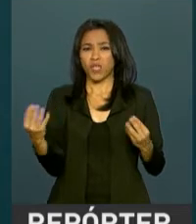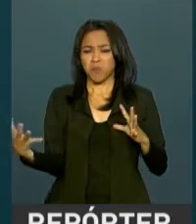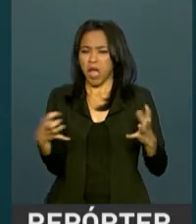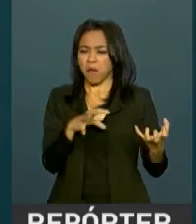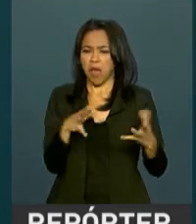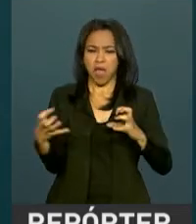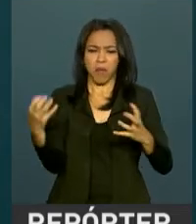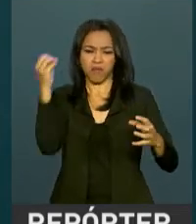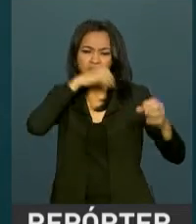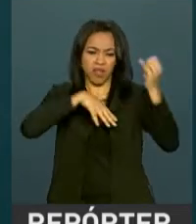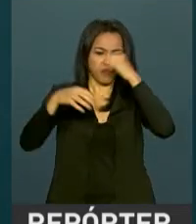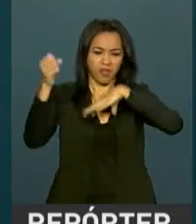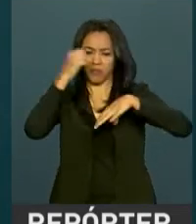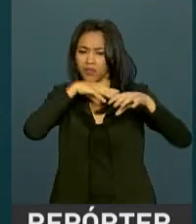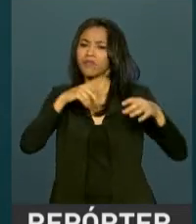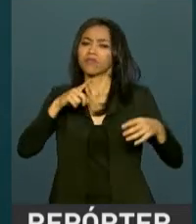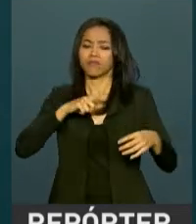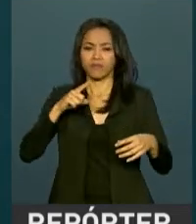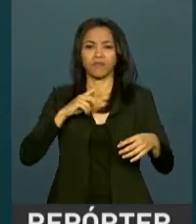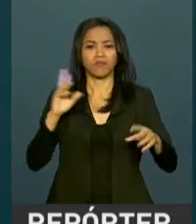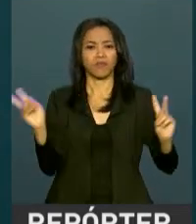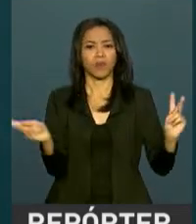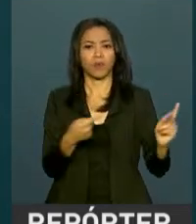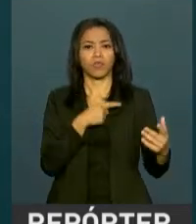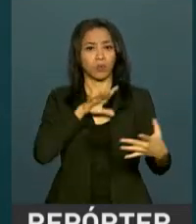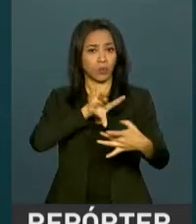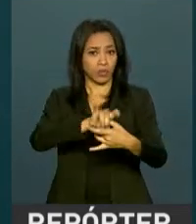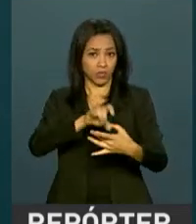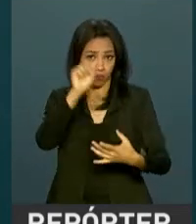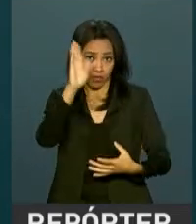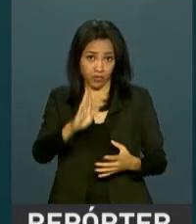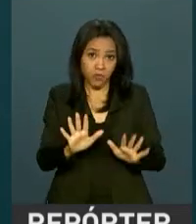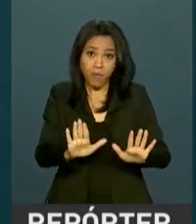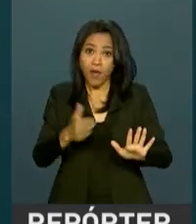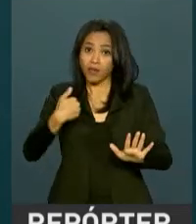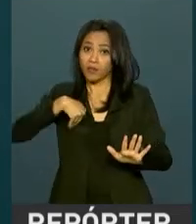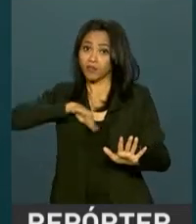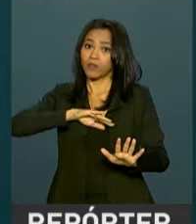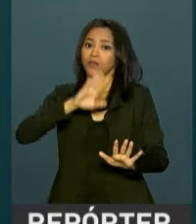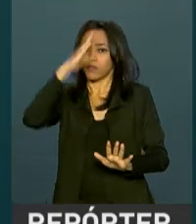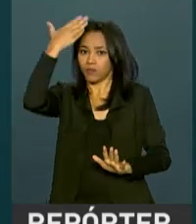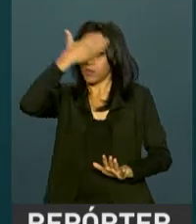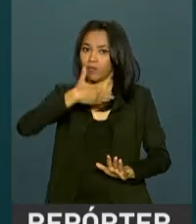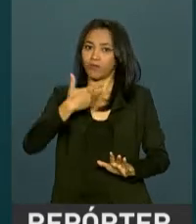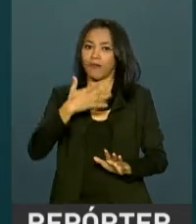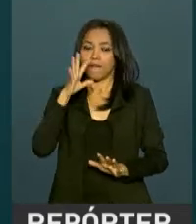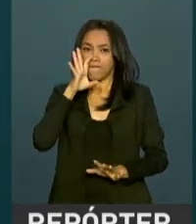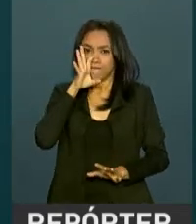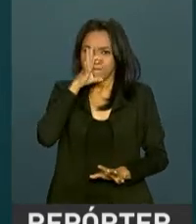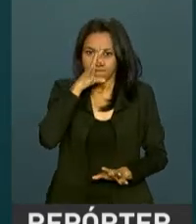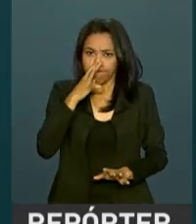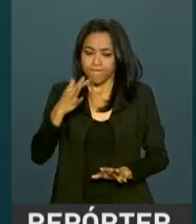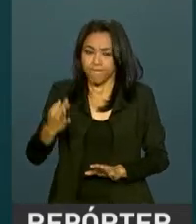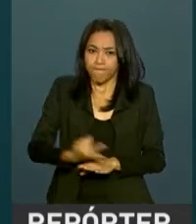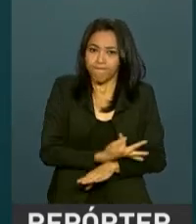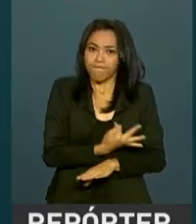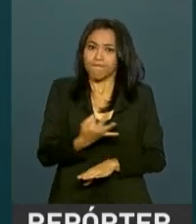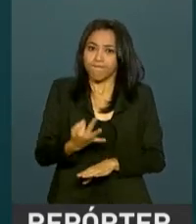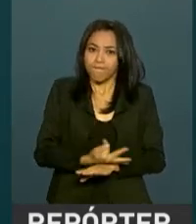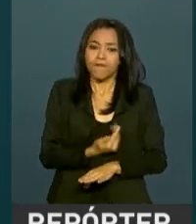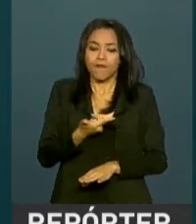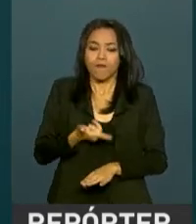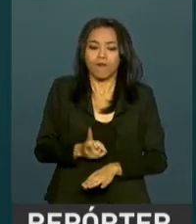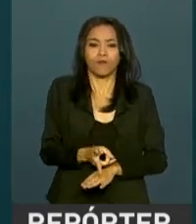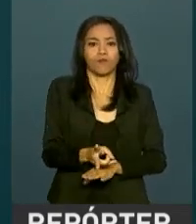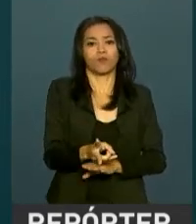intolerância ea radicalização mas nós estamos demonstrando residência nós estamos demonstrando